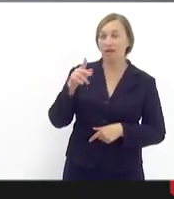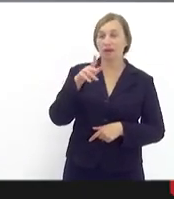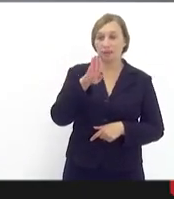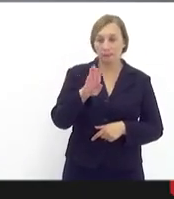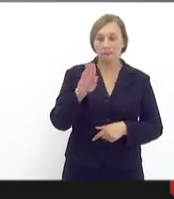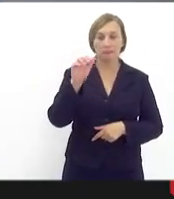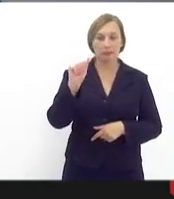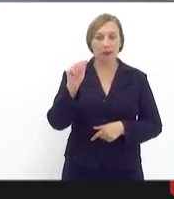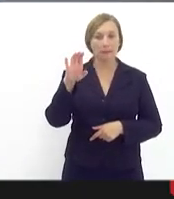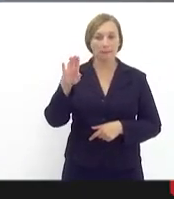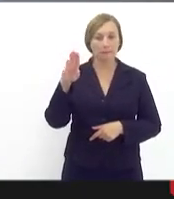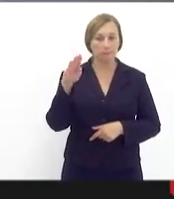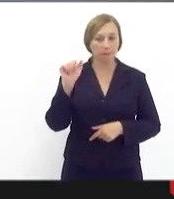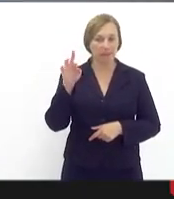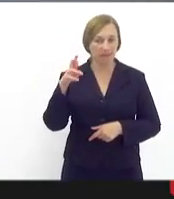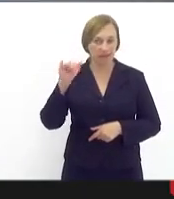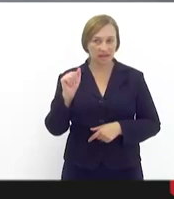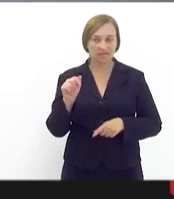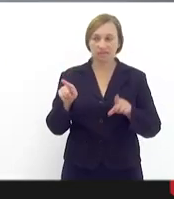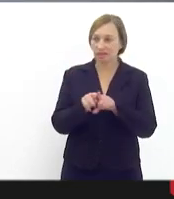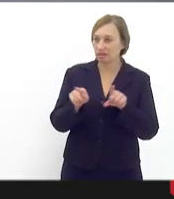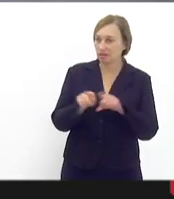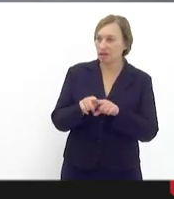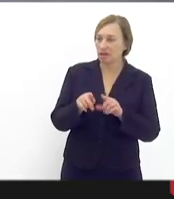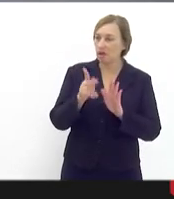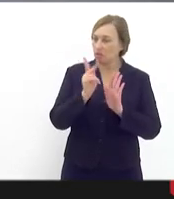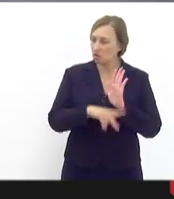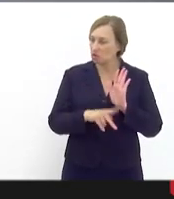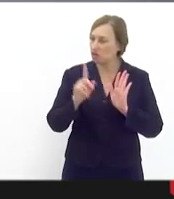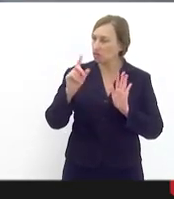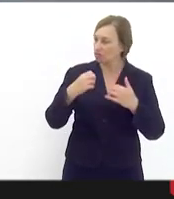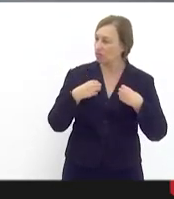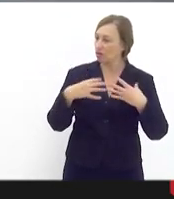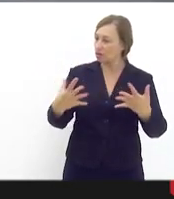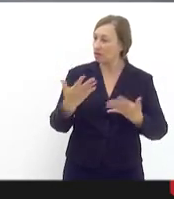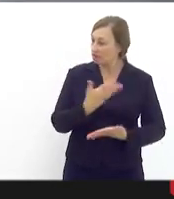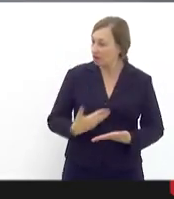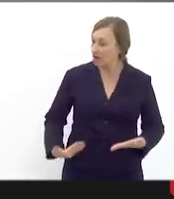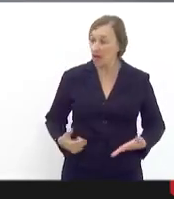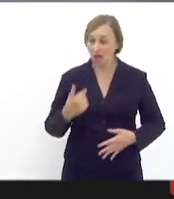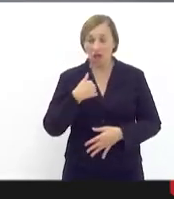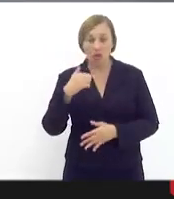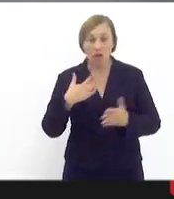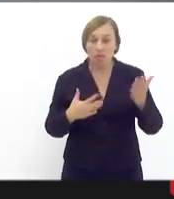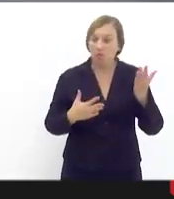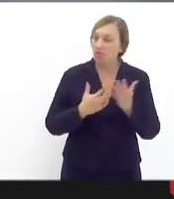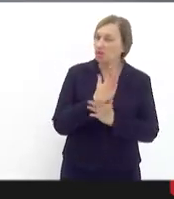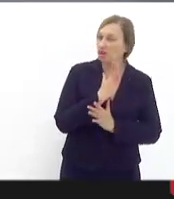também. Quanto ao projeto, a audiência é para isso. Eu aprovei